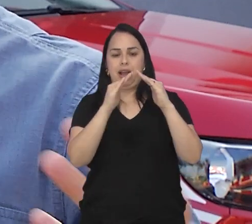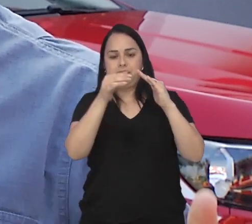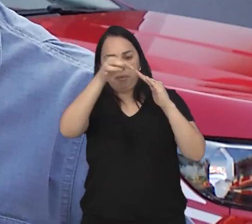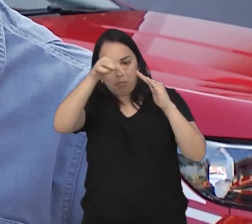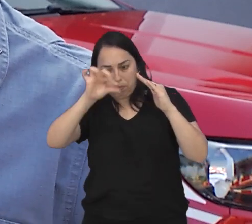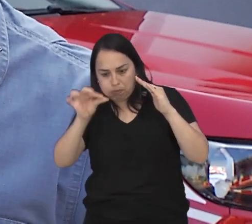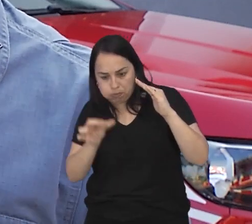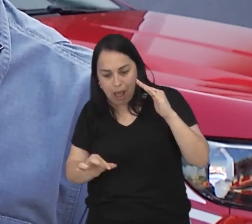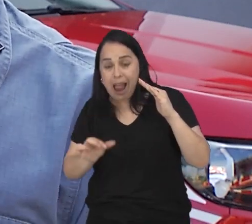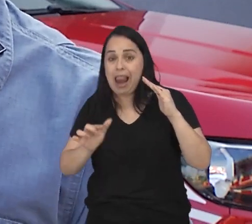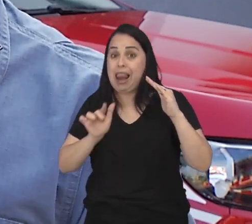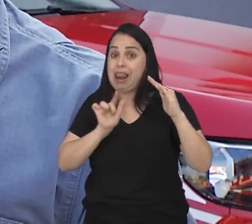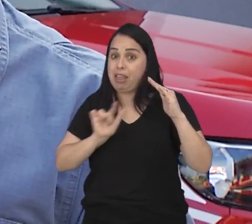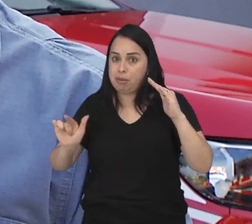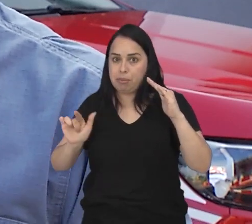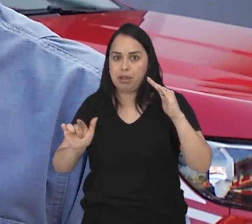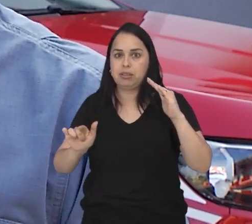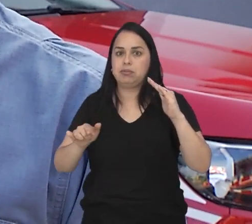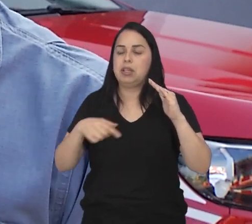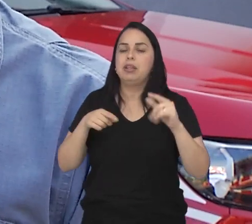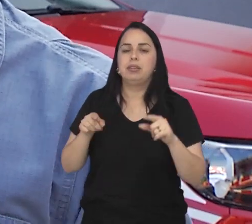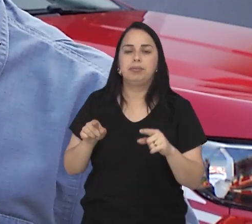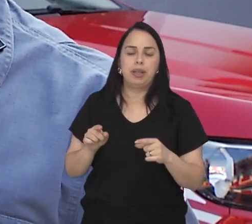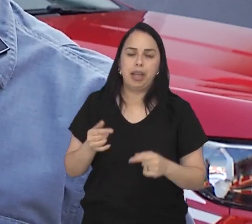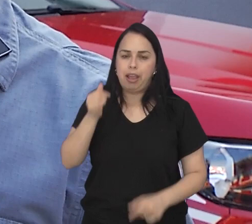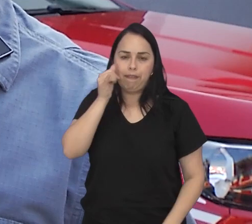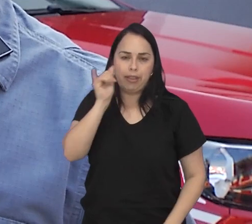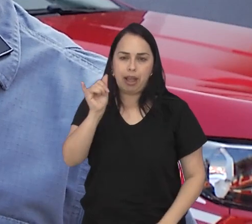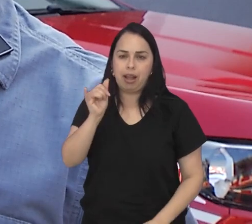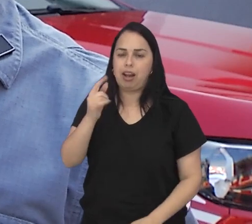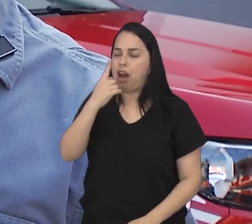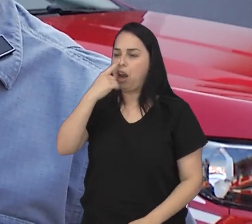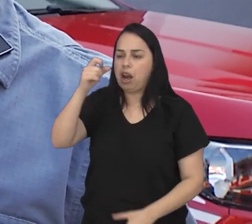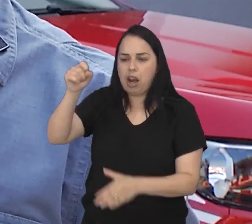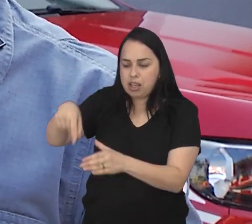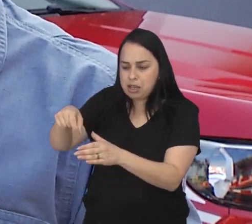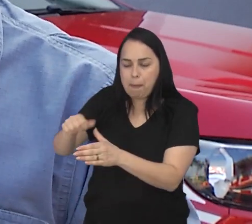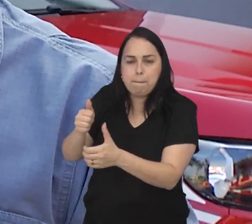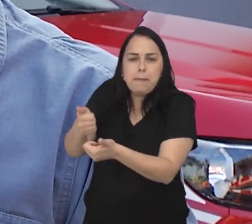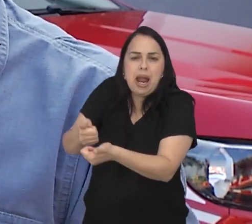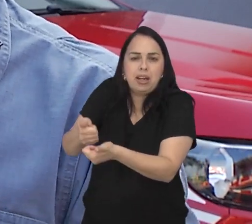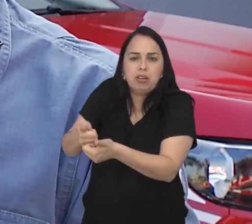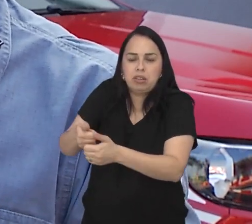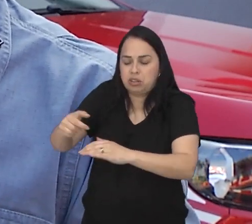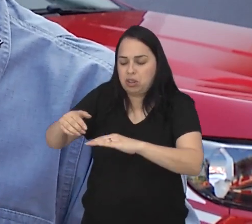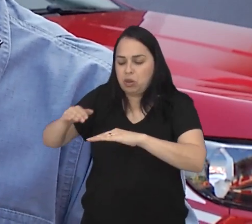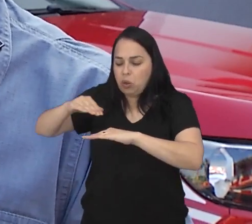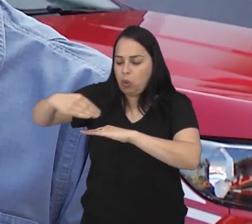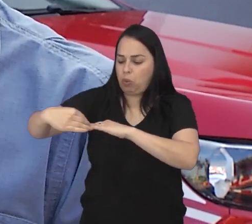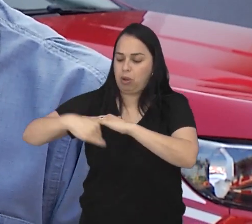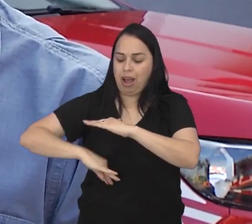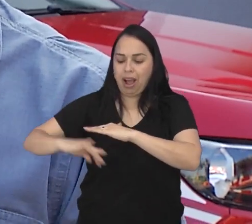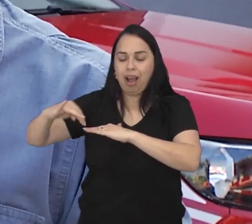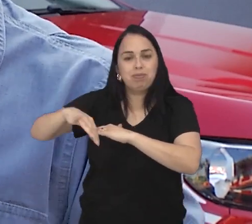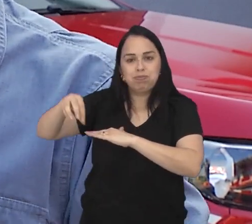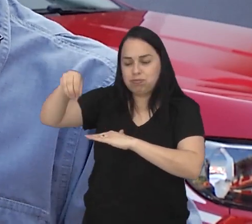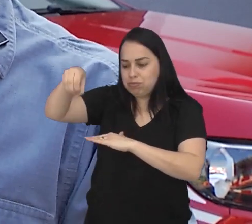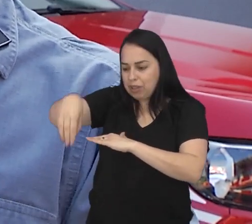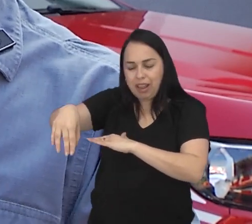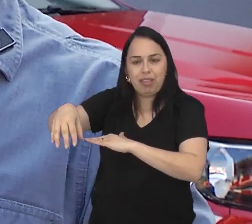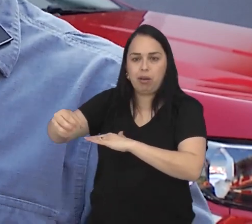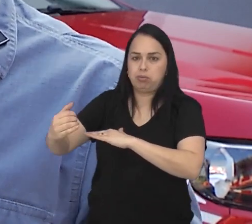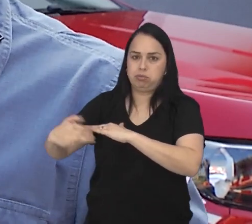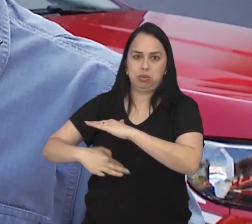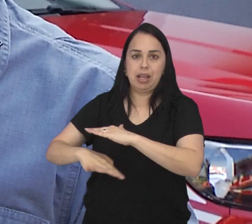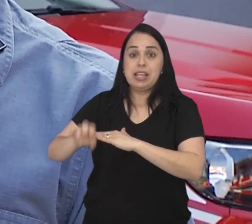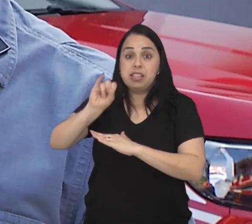limpas, os ralos, né, nessa época vai ter mais chuvas, evitar colocar lixo na rua, perto de bueiros, e